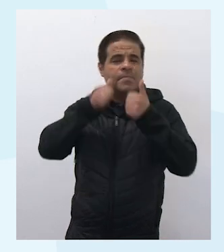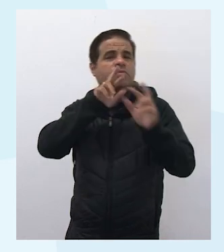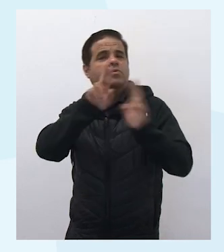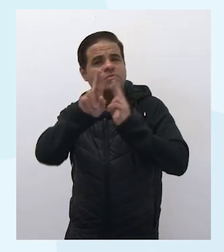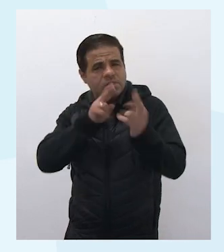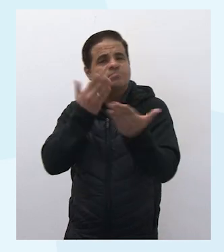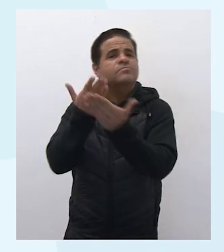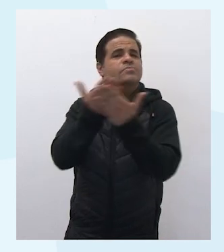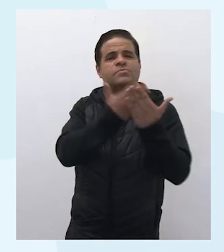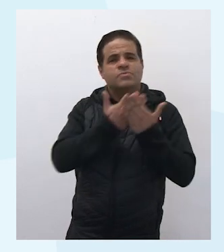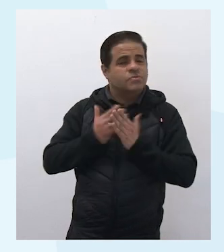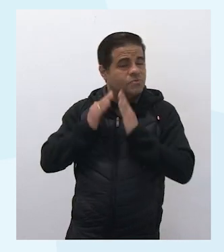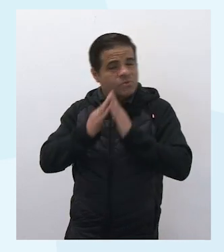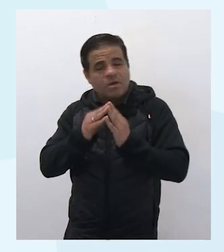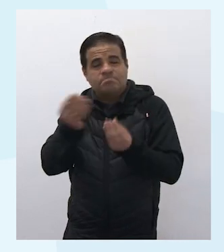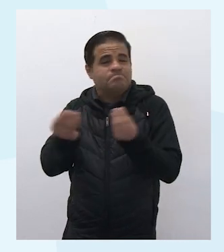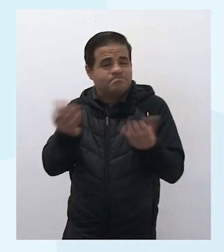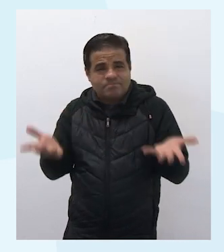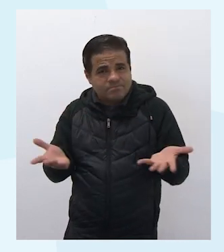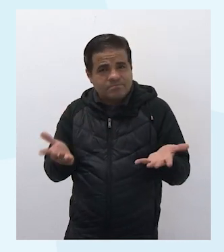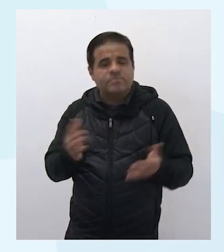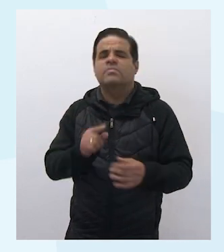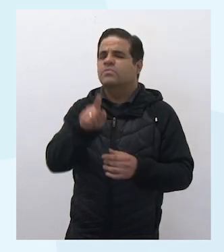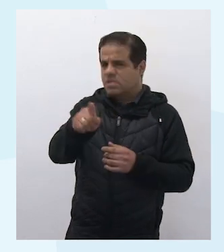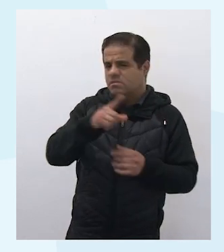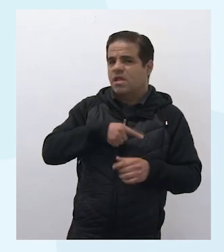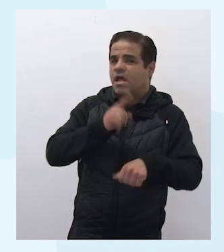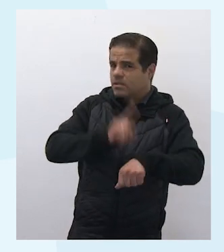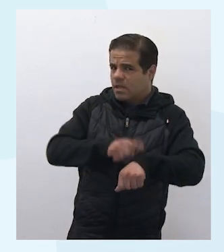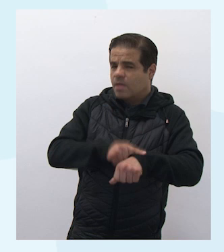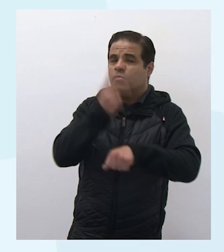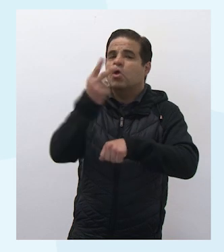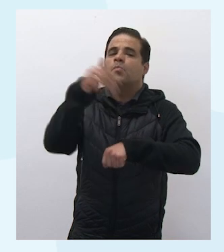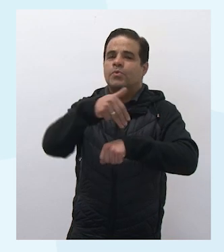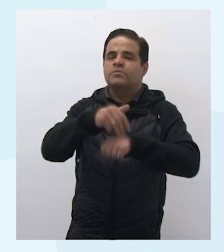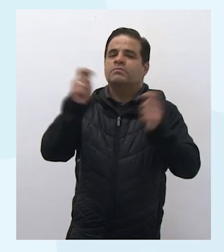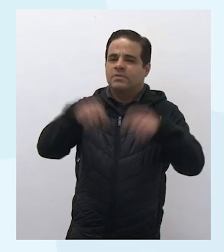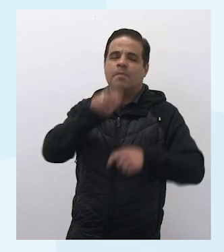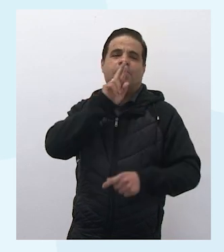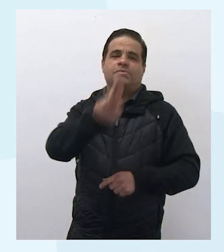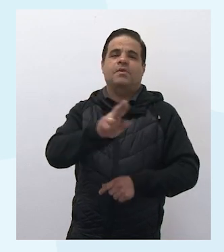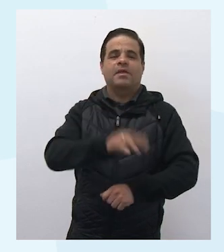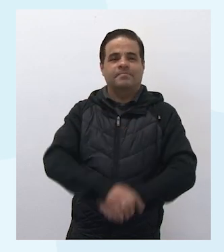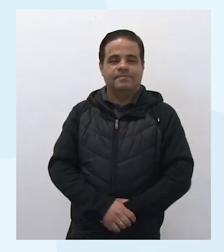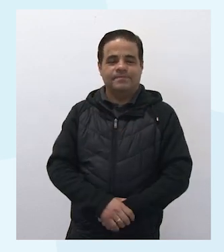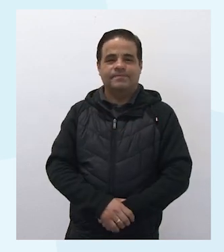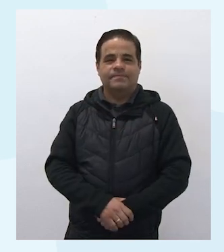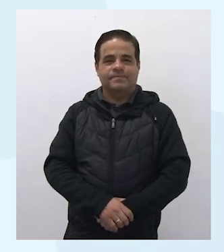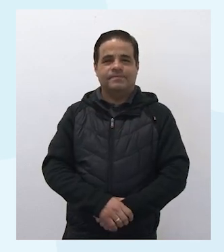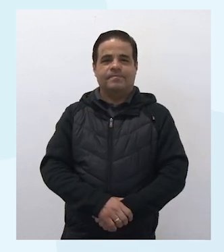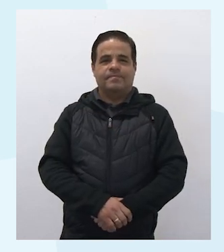a melhoria dos resultados das escolas? Vocês vão ter 2 minutinhos para isso.